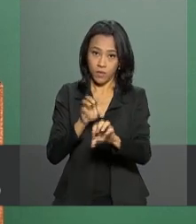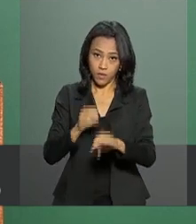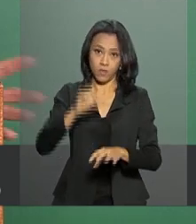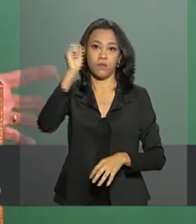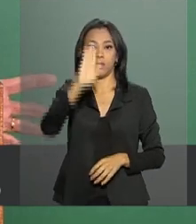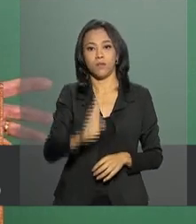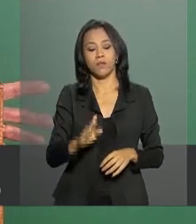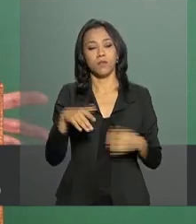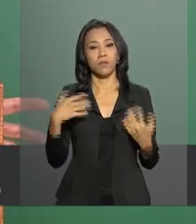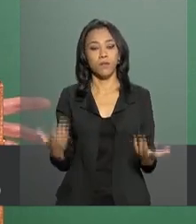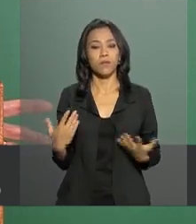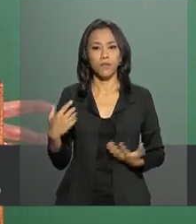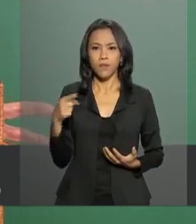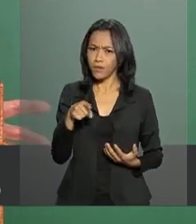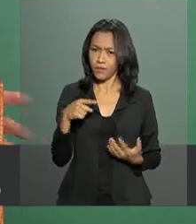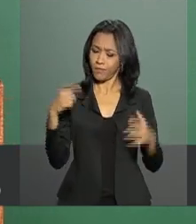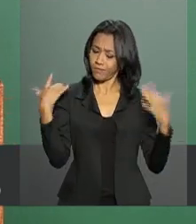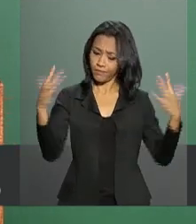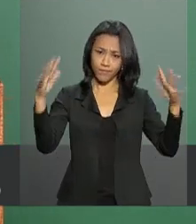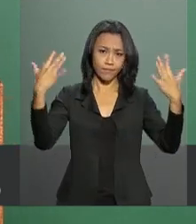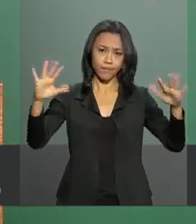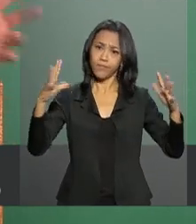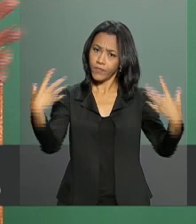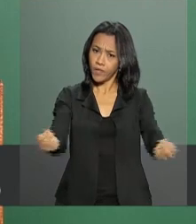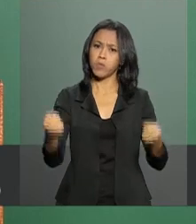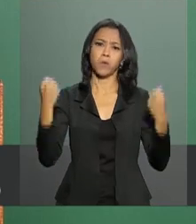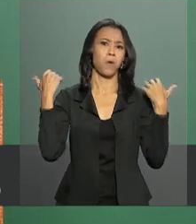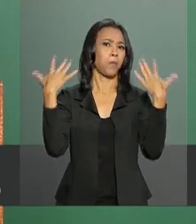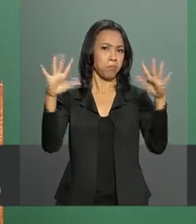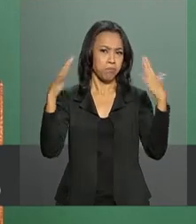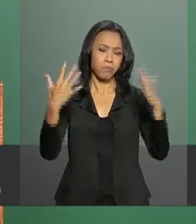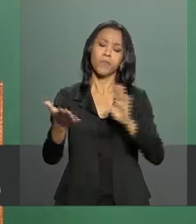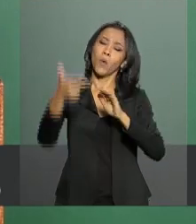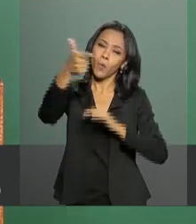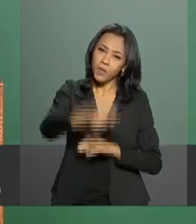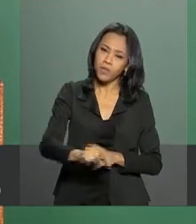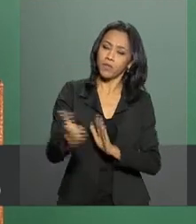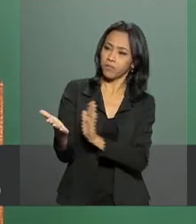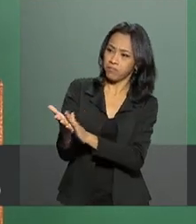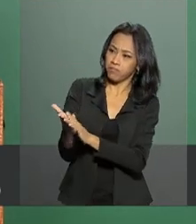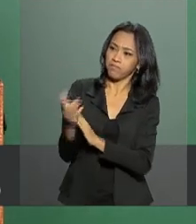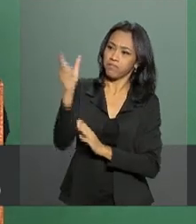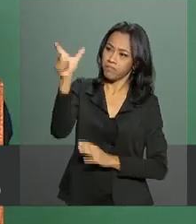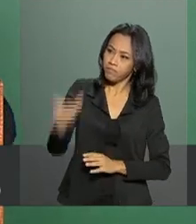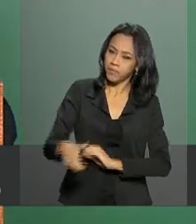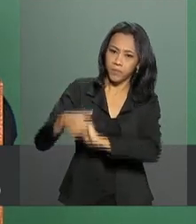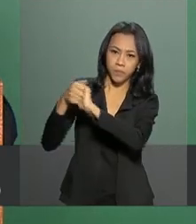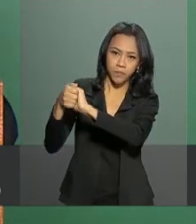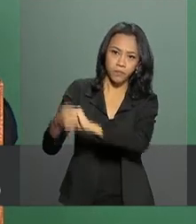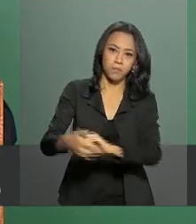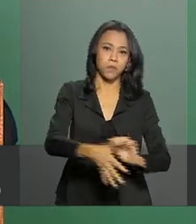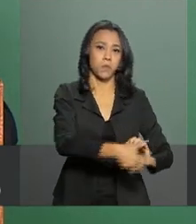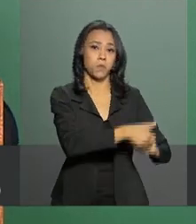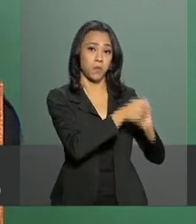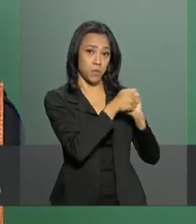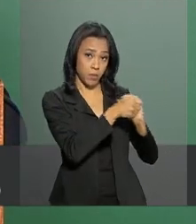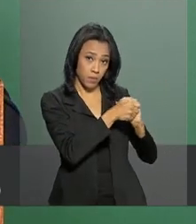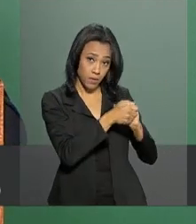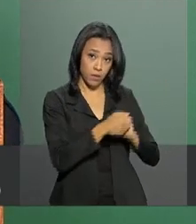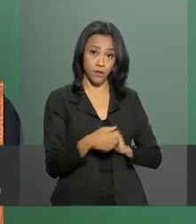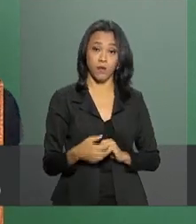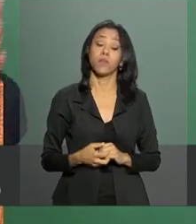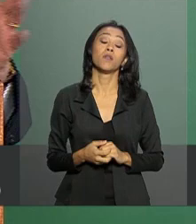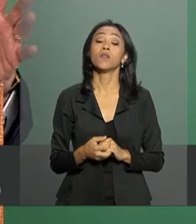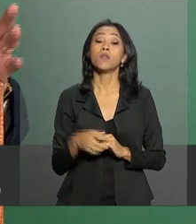país estudamos comemorar josé eu quero mais uma vez cumprimentá lo porque seja antes do momento